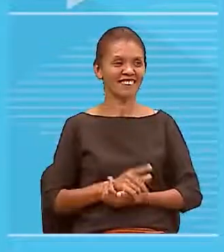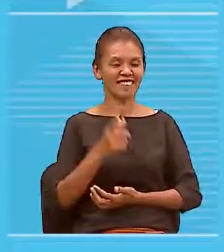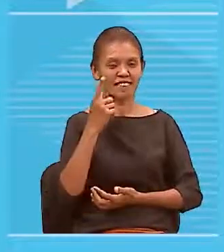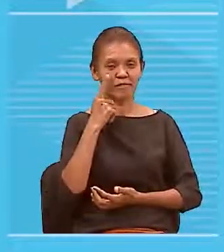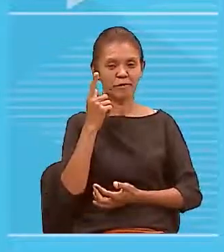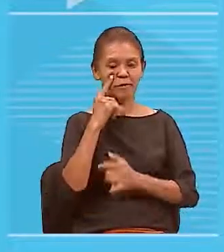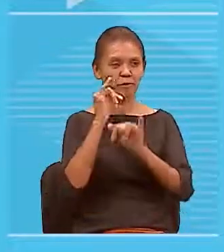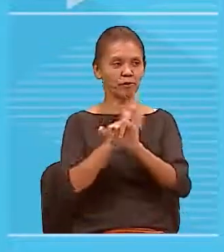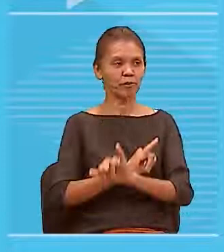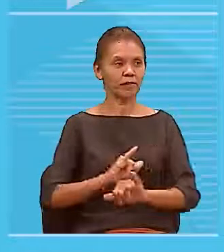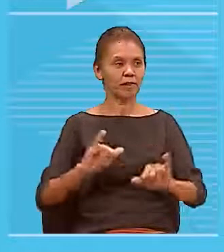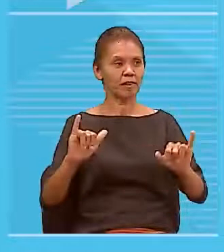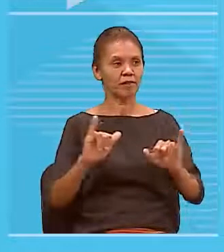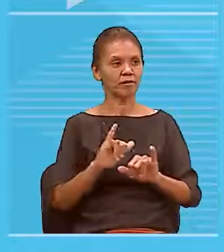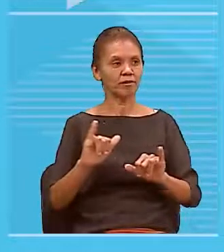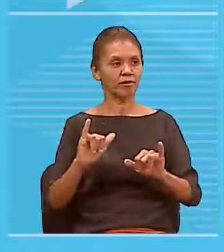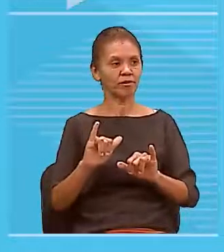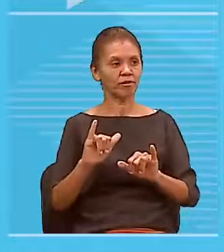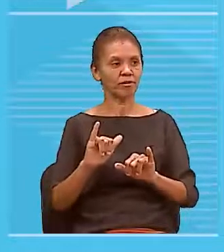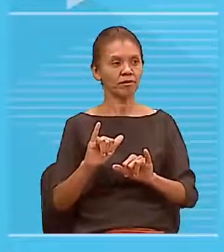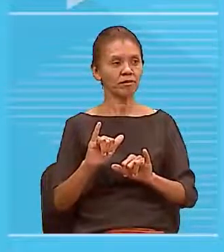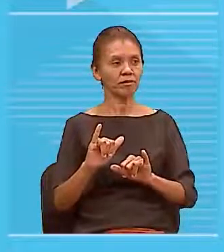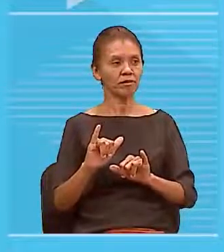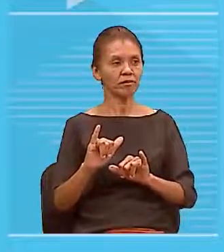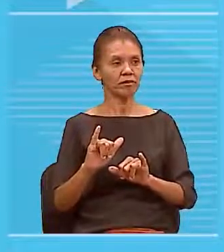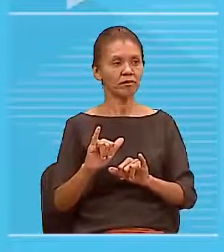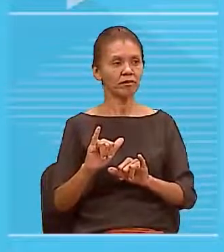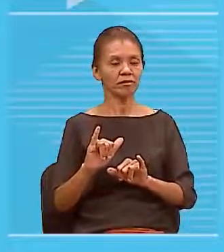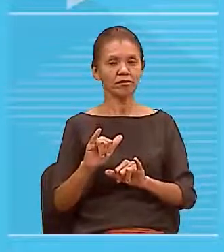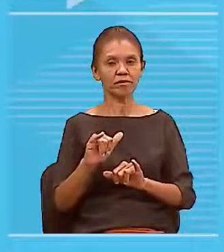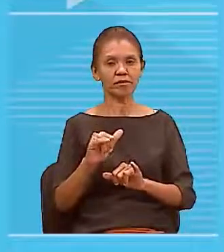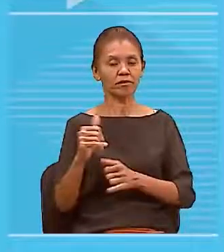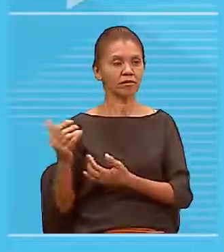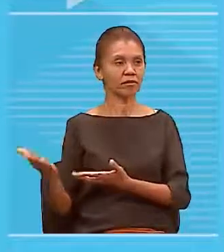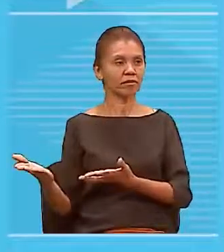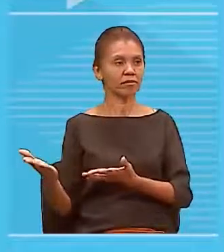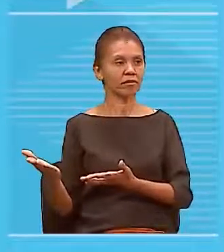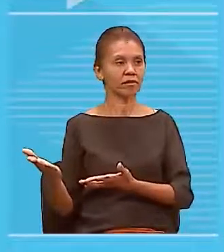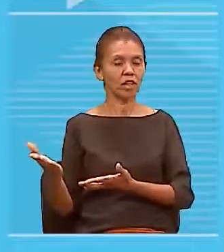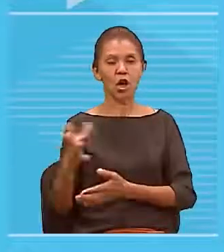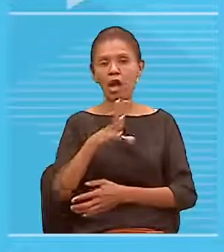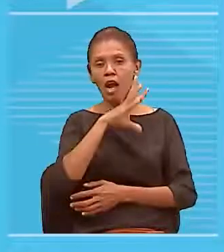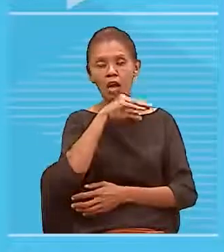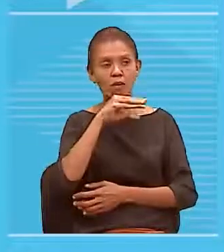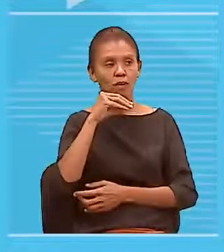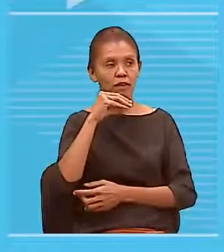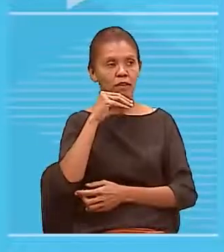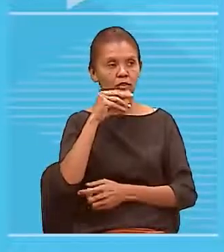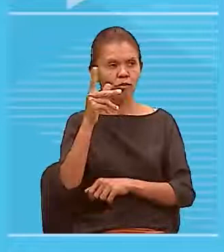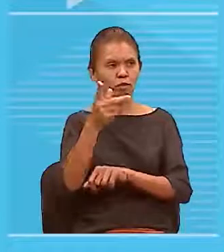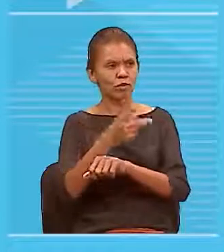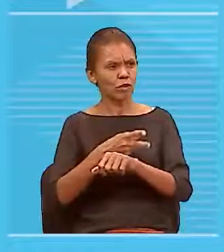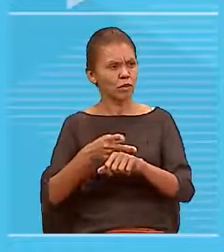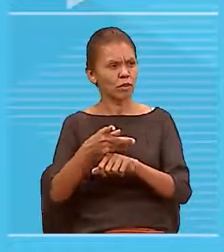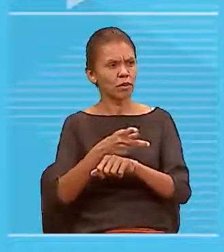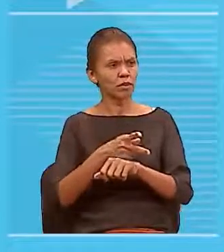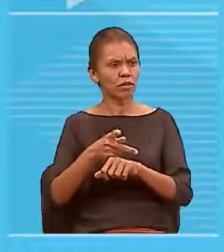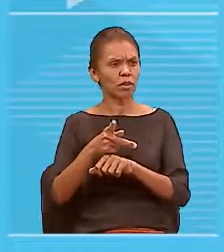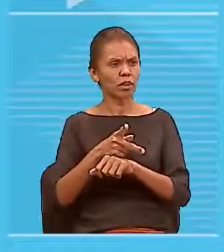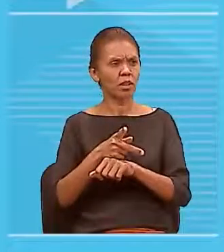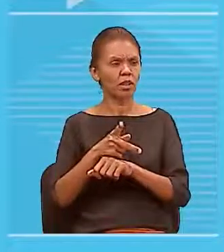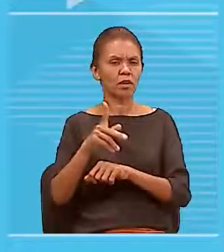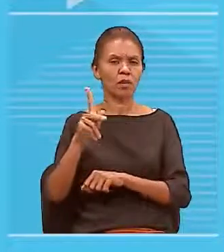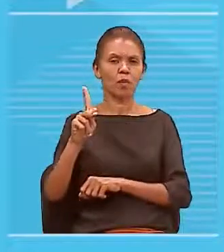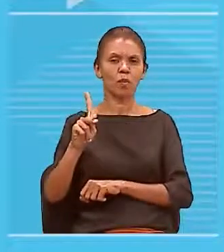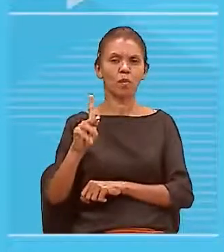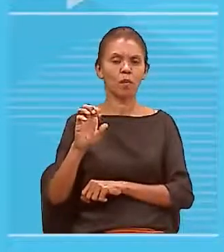notícias, né, nesses dias que faleceu um adolescente porque ele foi caçar peba com os amigos. Eu, na verdade, nem li essa notícia direito, eu quero